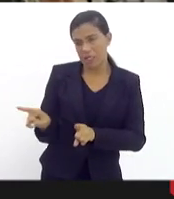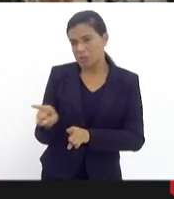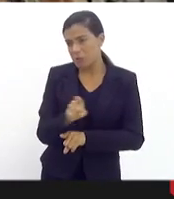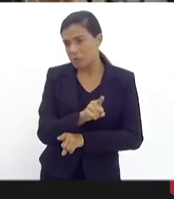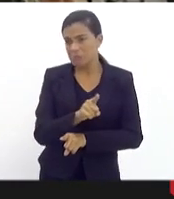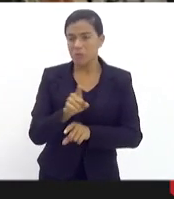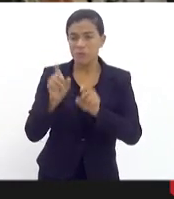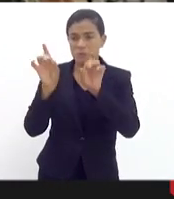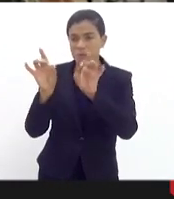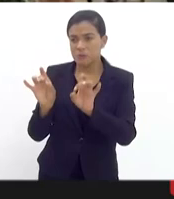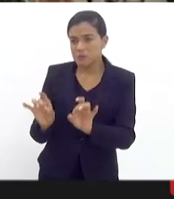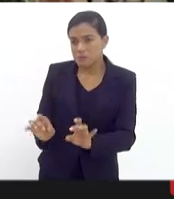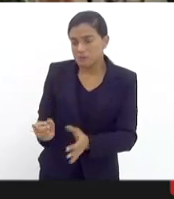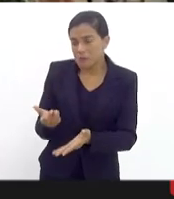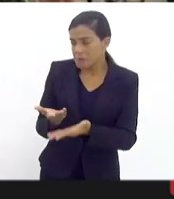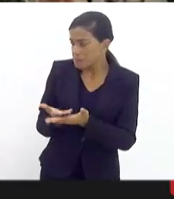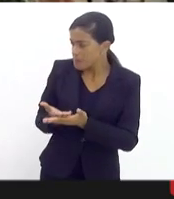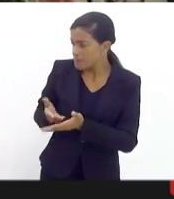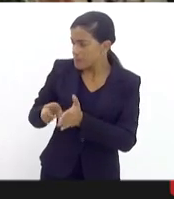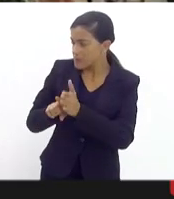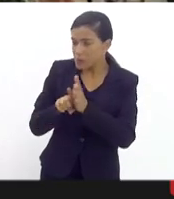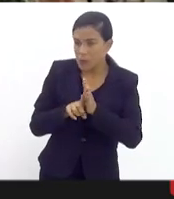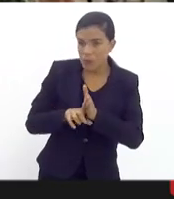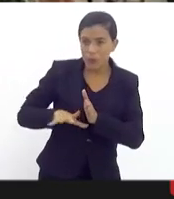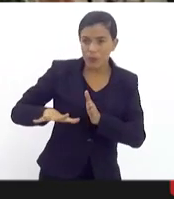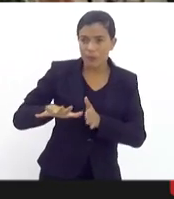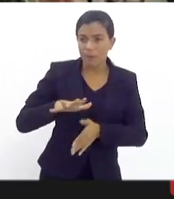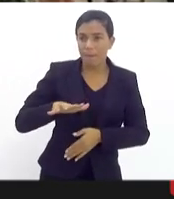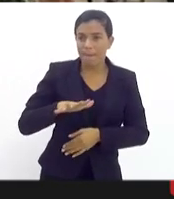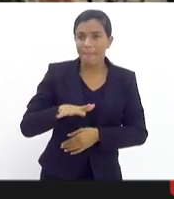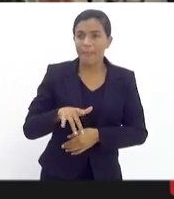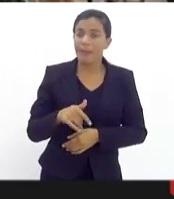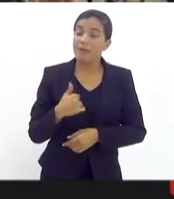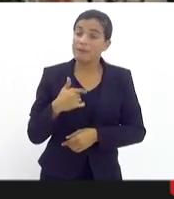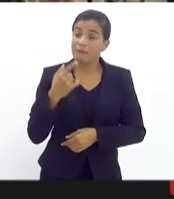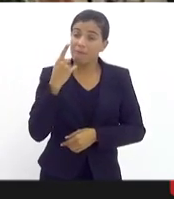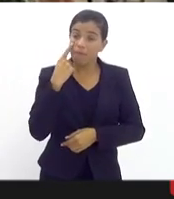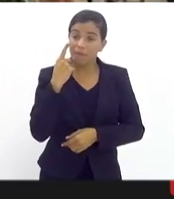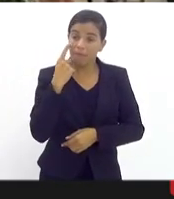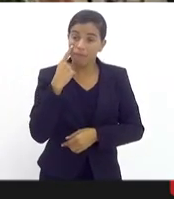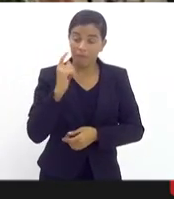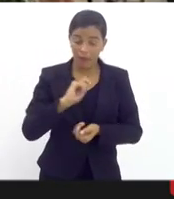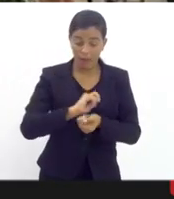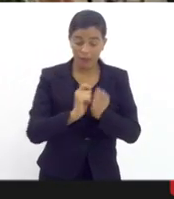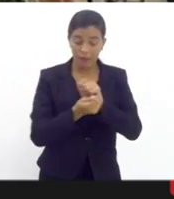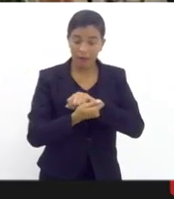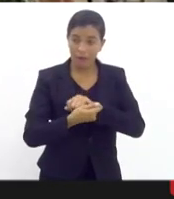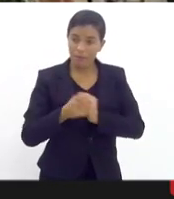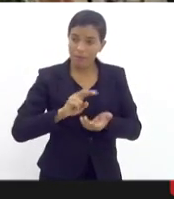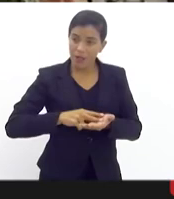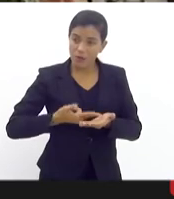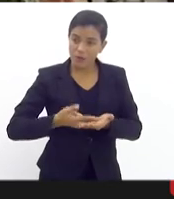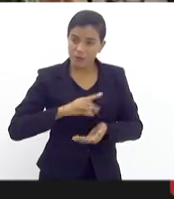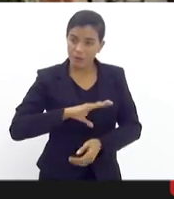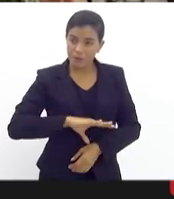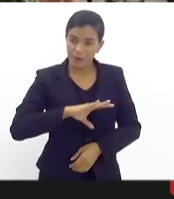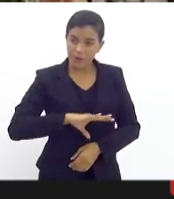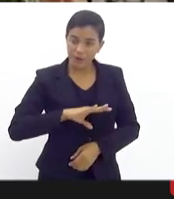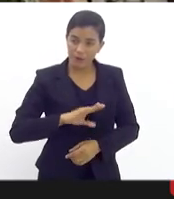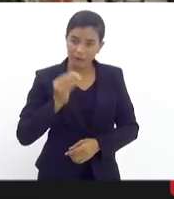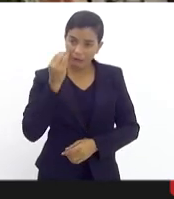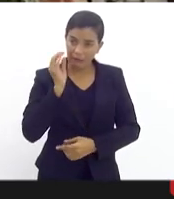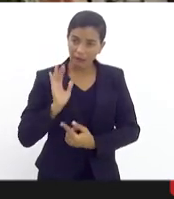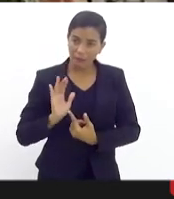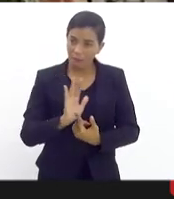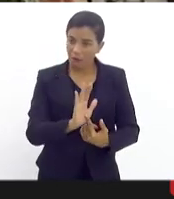que eu localizo assim pelo meu trabalho, e vou tentar verter para o português e mostrar o que está